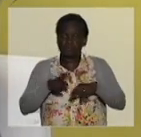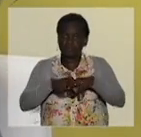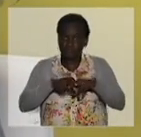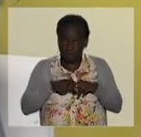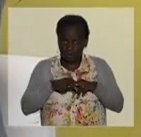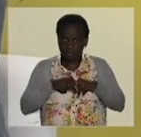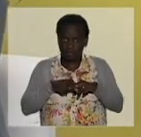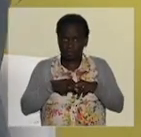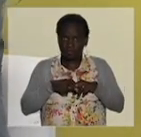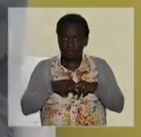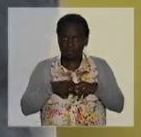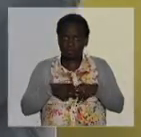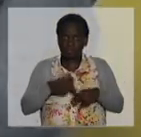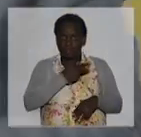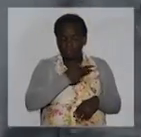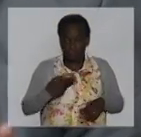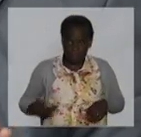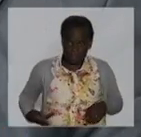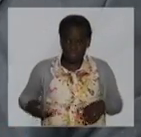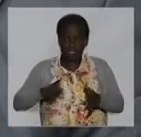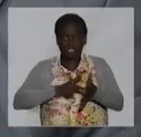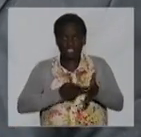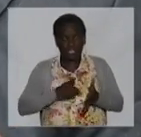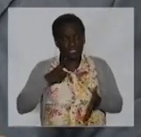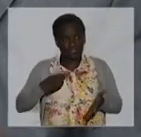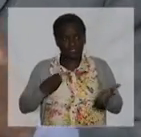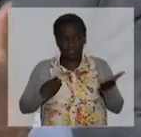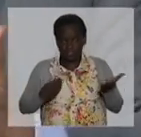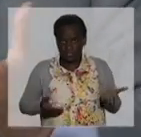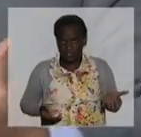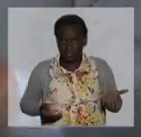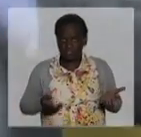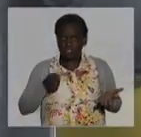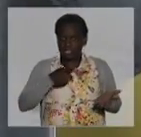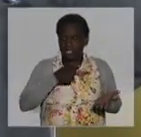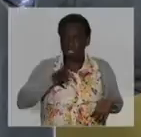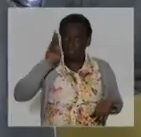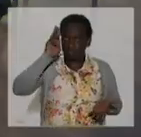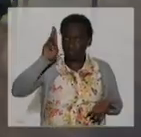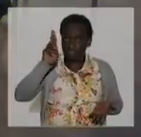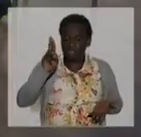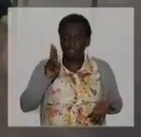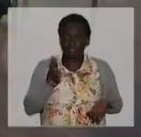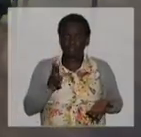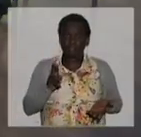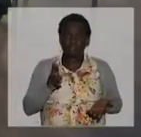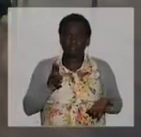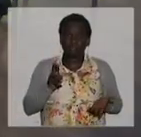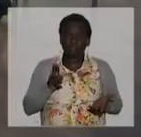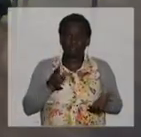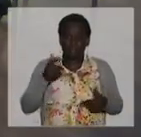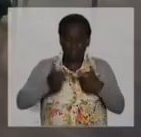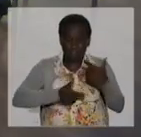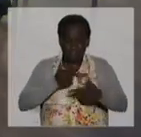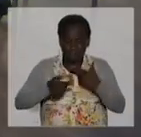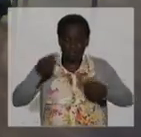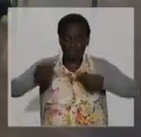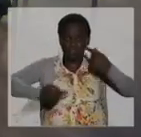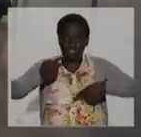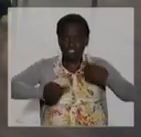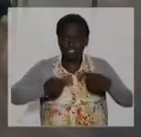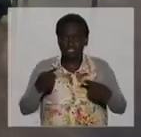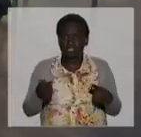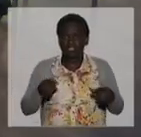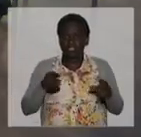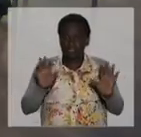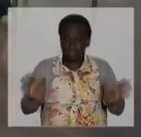isso que o presidente do sindicato está aqui, Diogo. Você é um dos responsáveis por essa ação política que